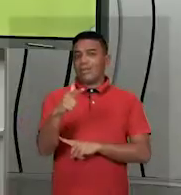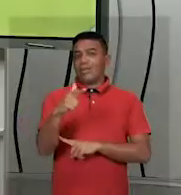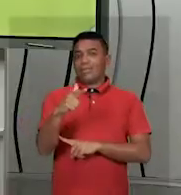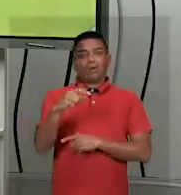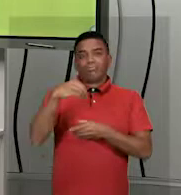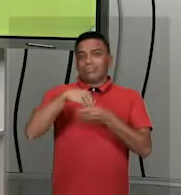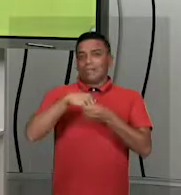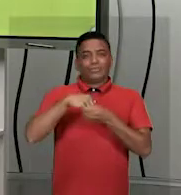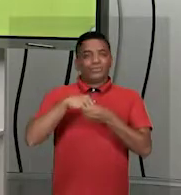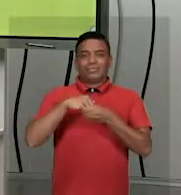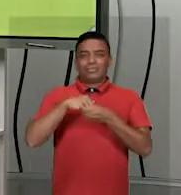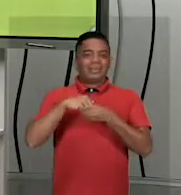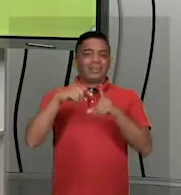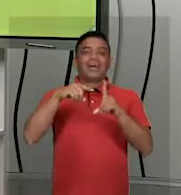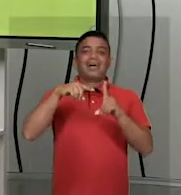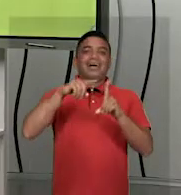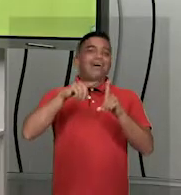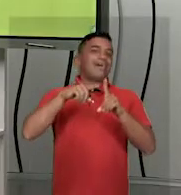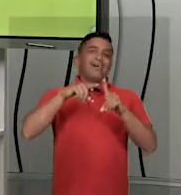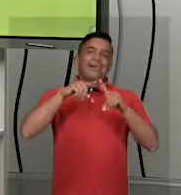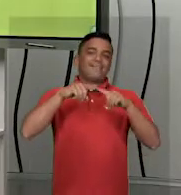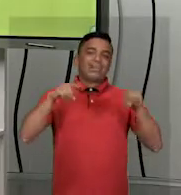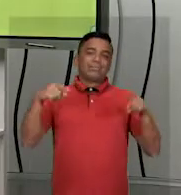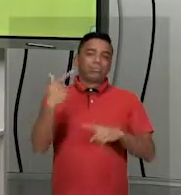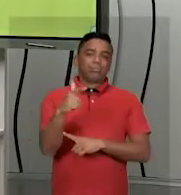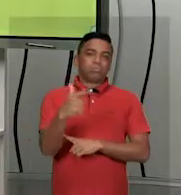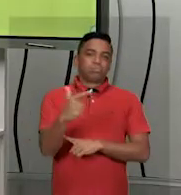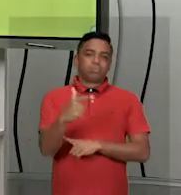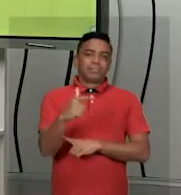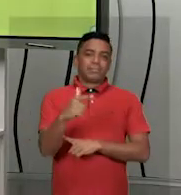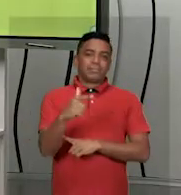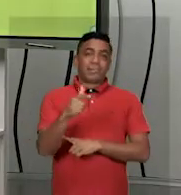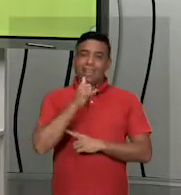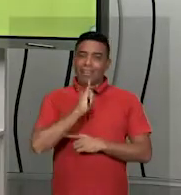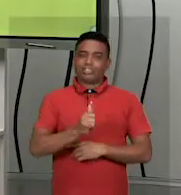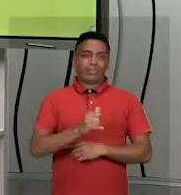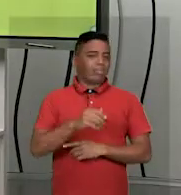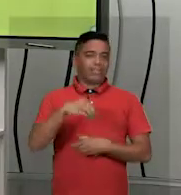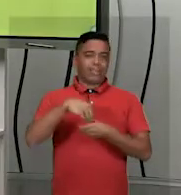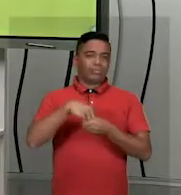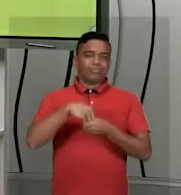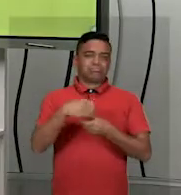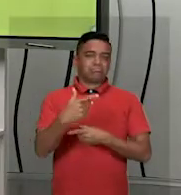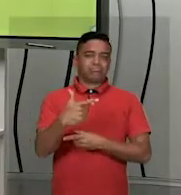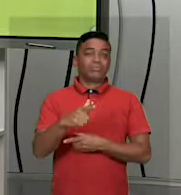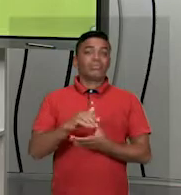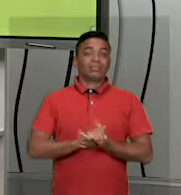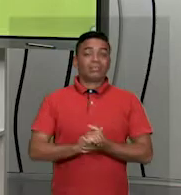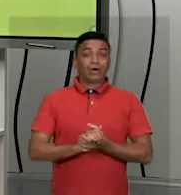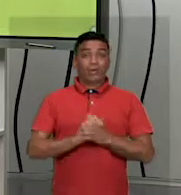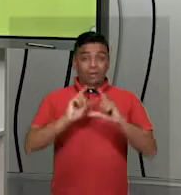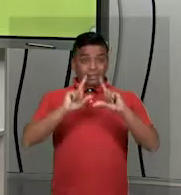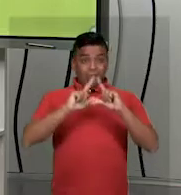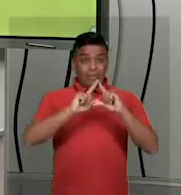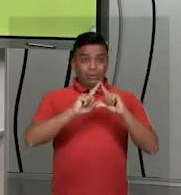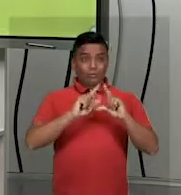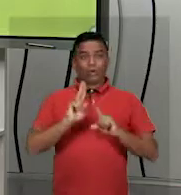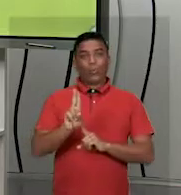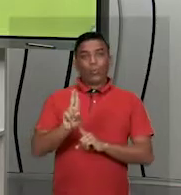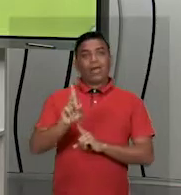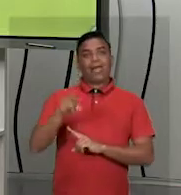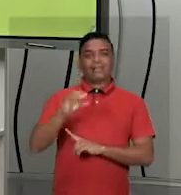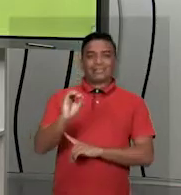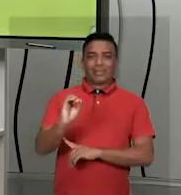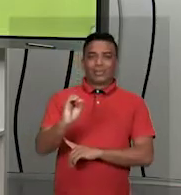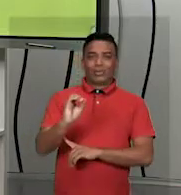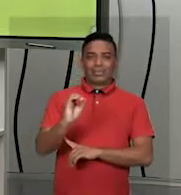não existe. Se não existe variação da energia interna, o que vai acontecer? É o ΔU que vai ser zero.